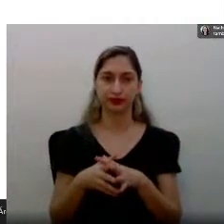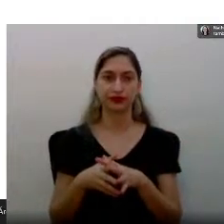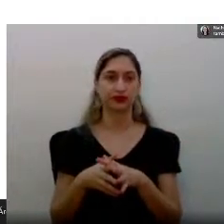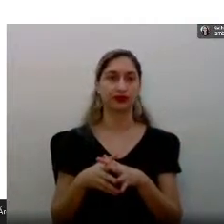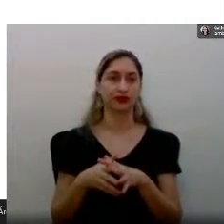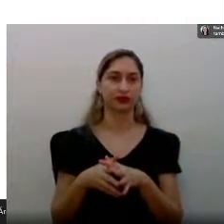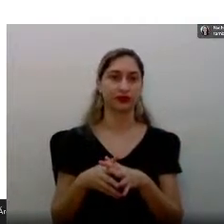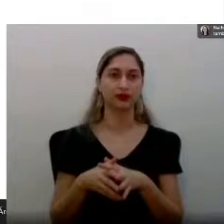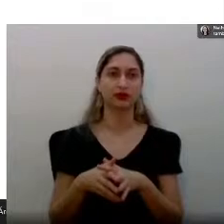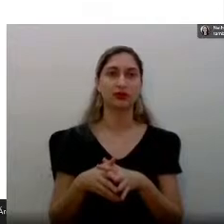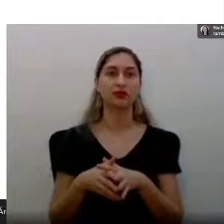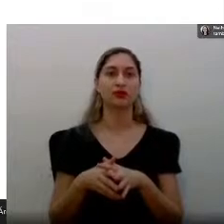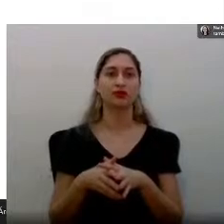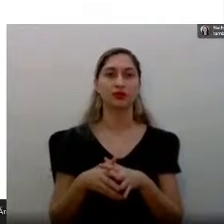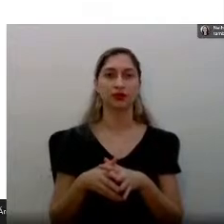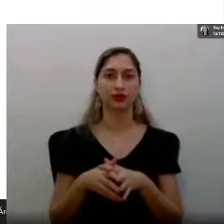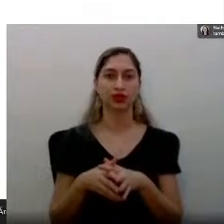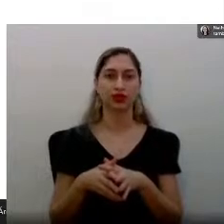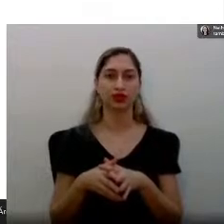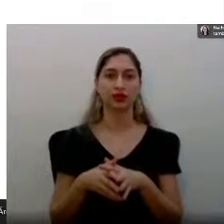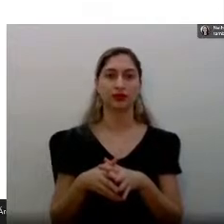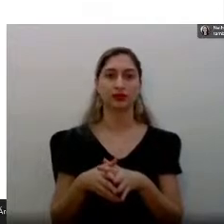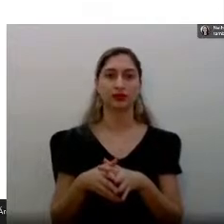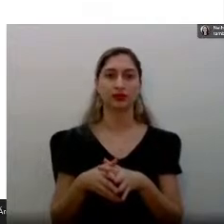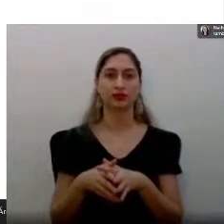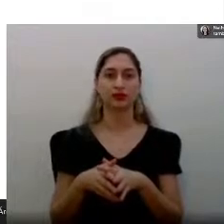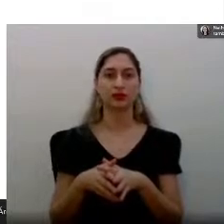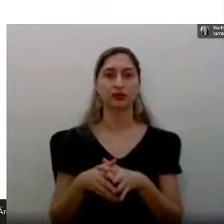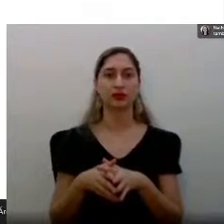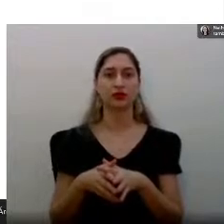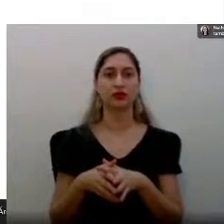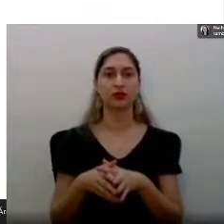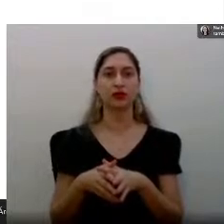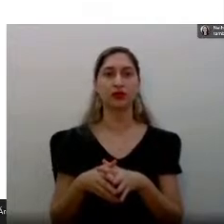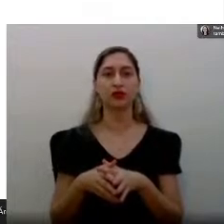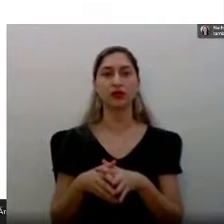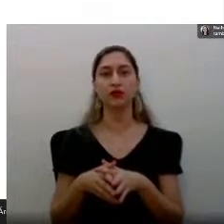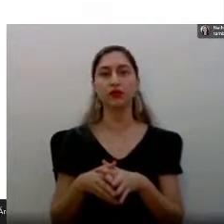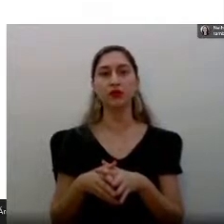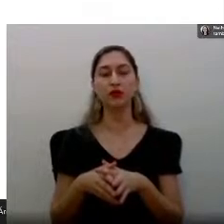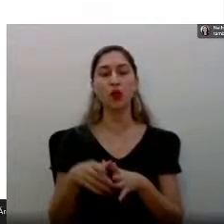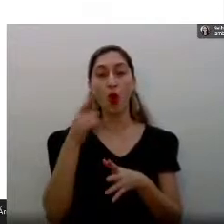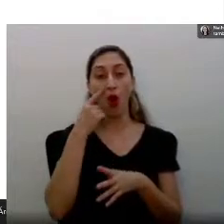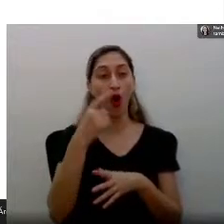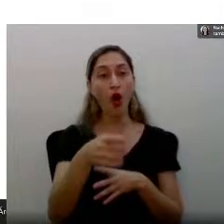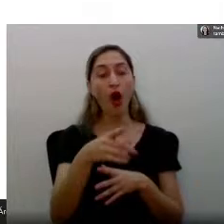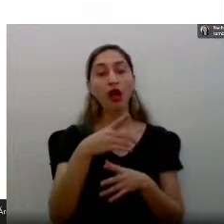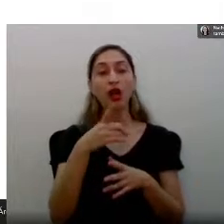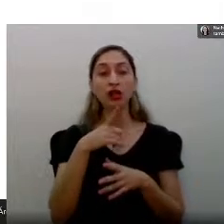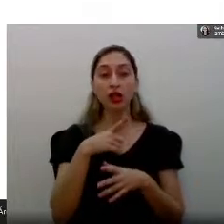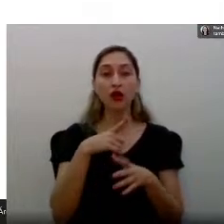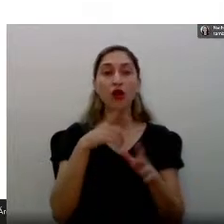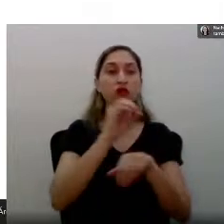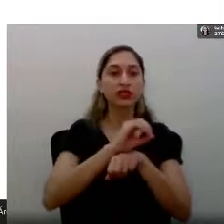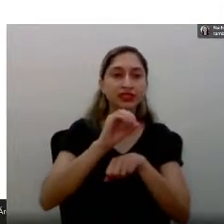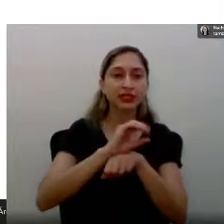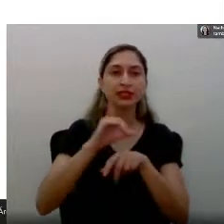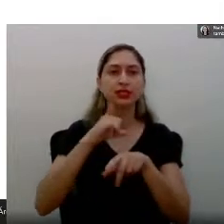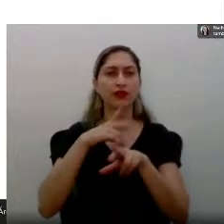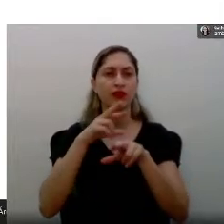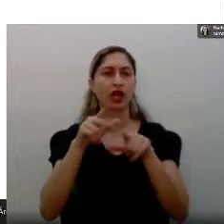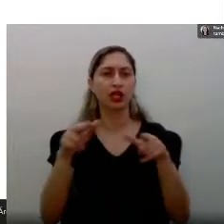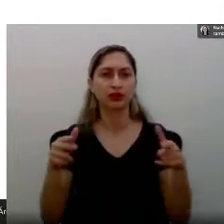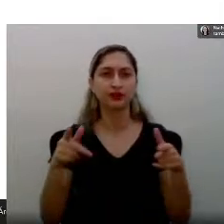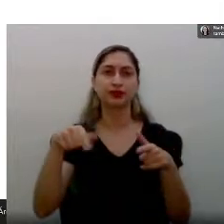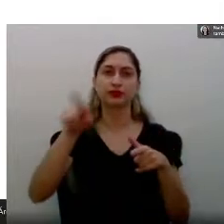oficina que amostrinha que ele não se não voltado para o público infantojuvenil então a é uma life vocês vão